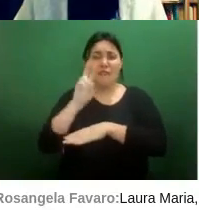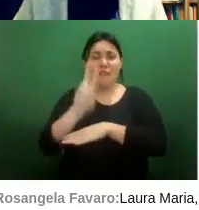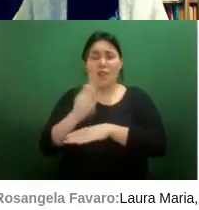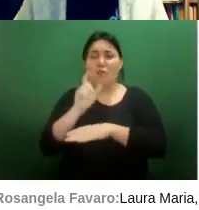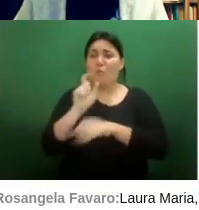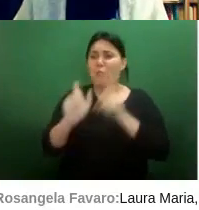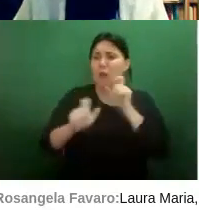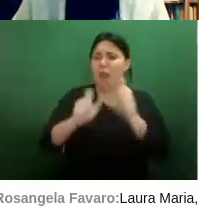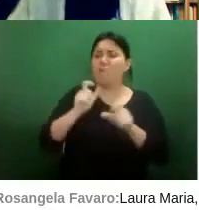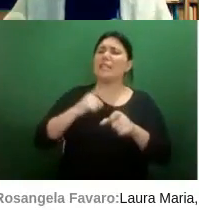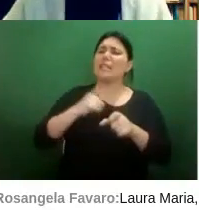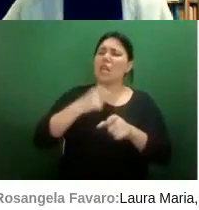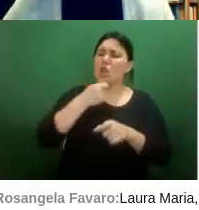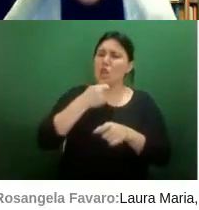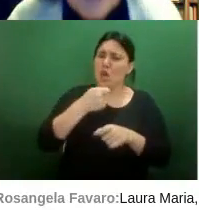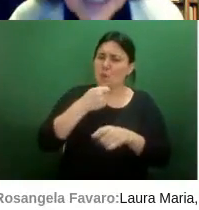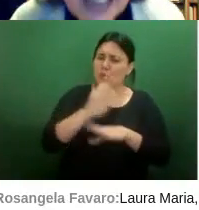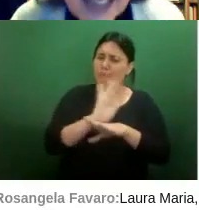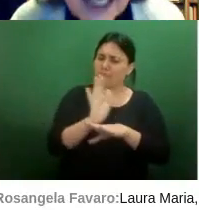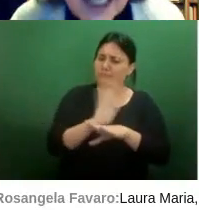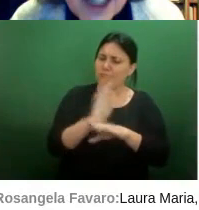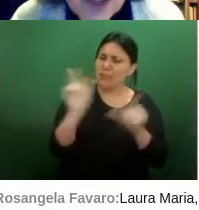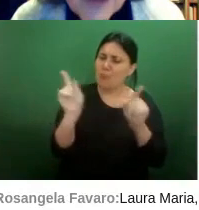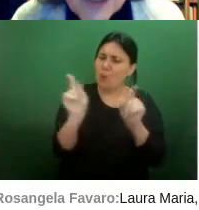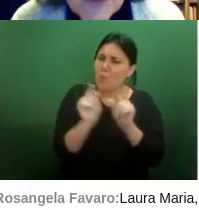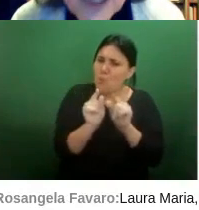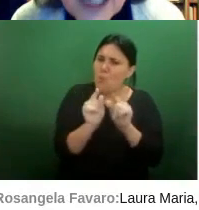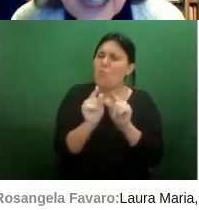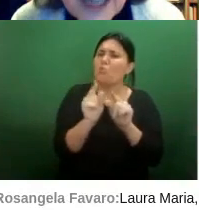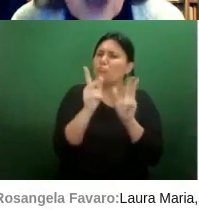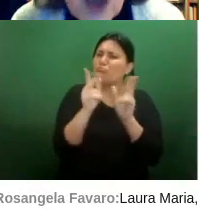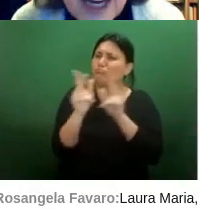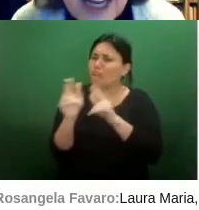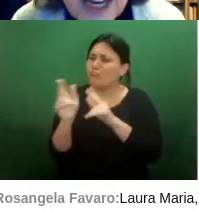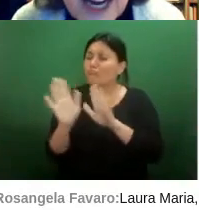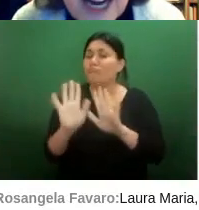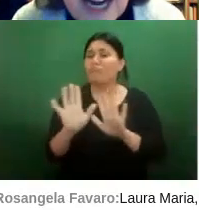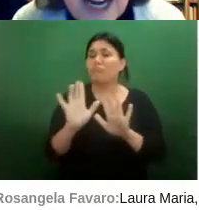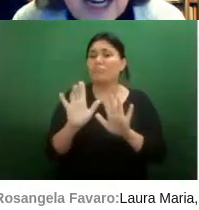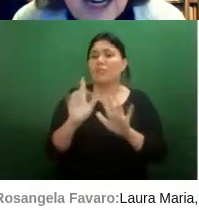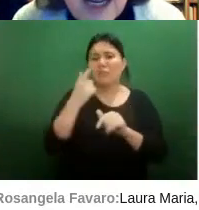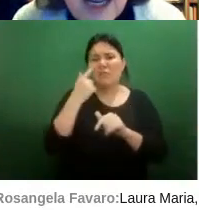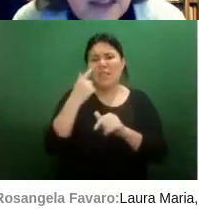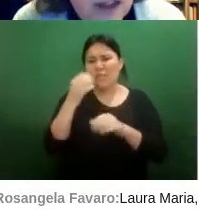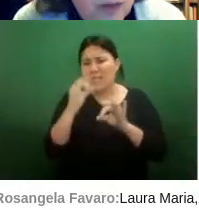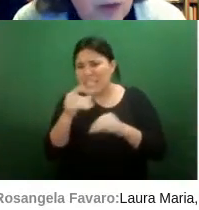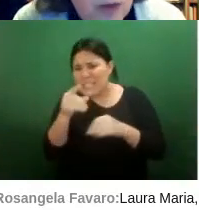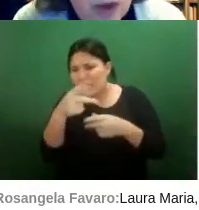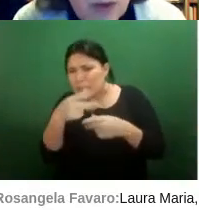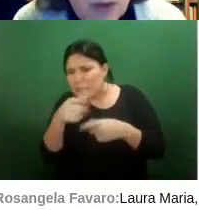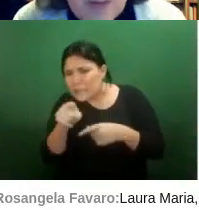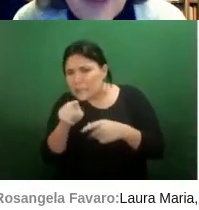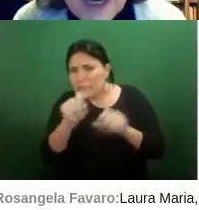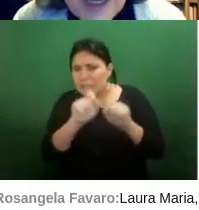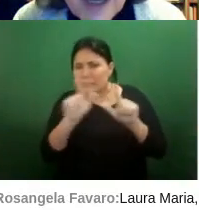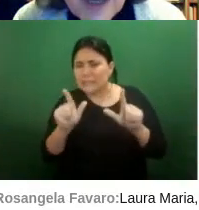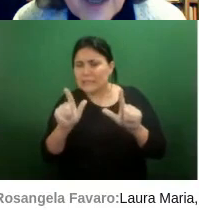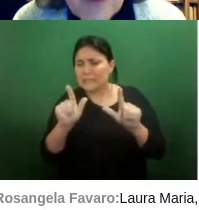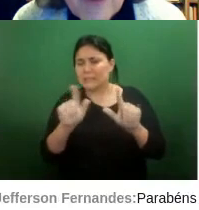documentários, tá? E aí eu vou passar aqui, deixa eu ver se eu vou acertar aqui, ó, carregar. Não, qual que eu vou?